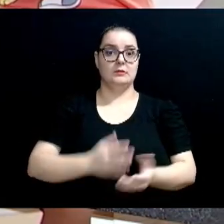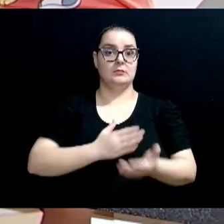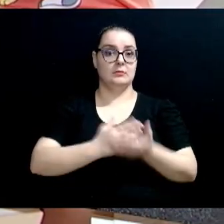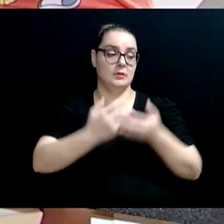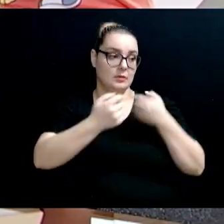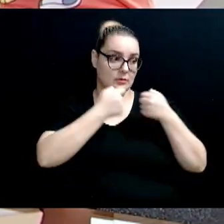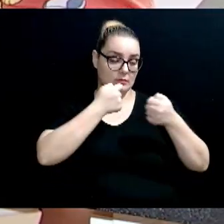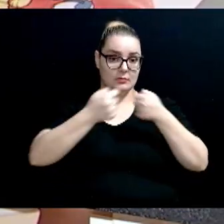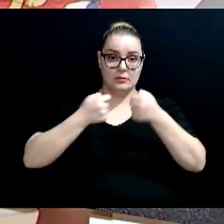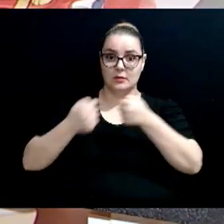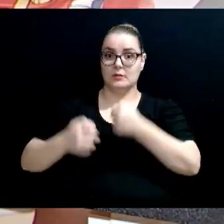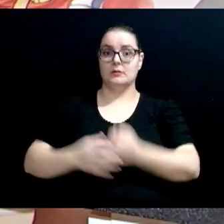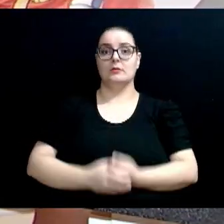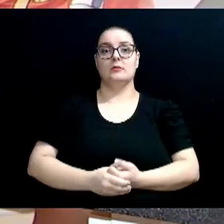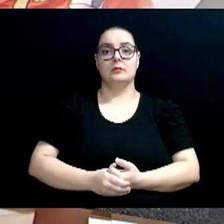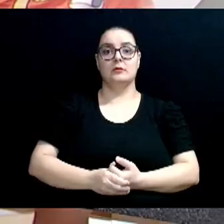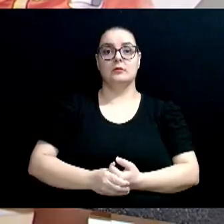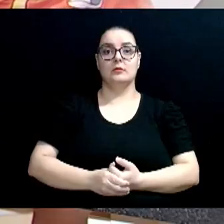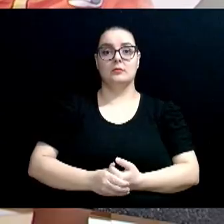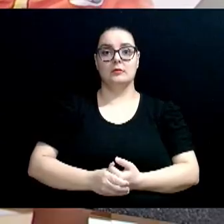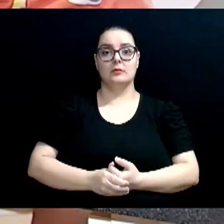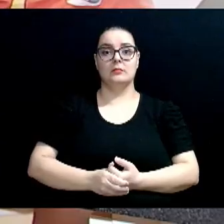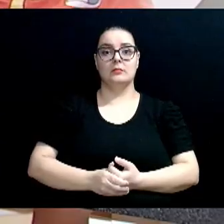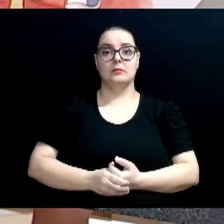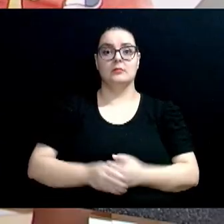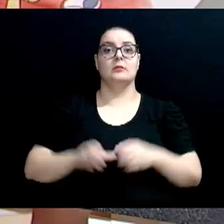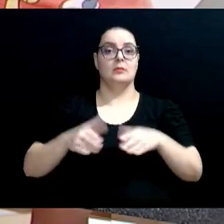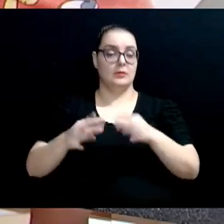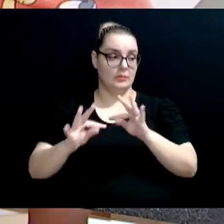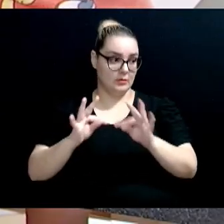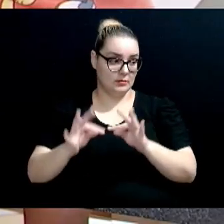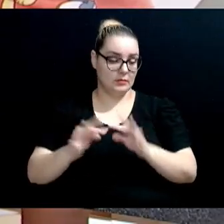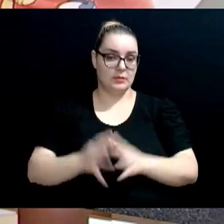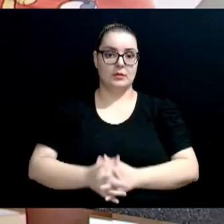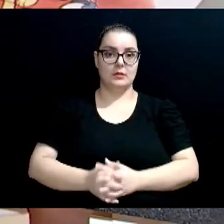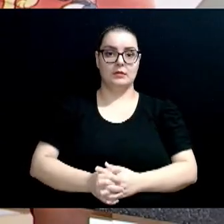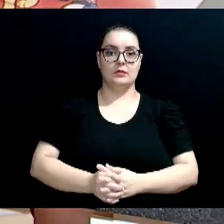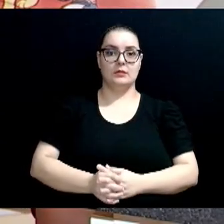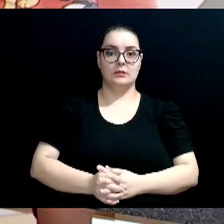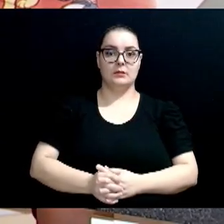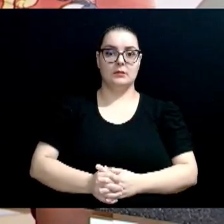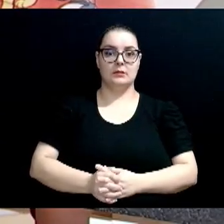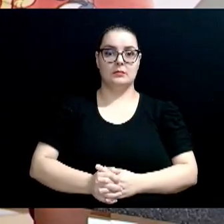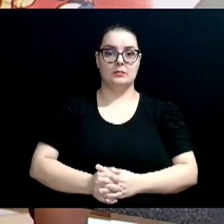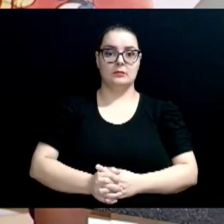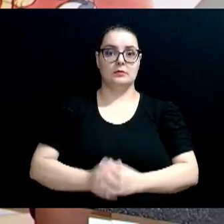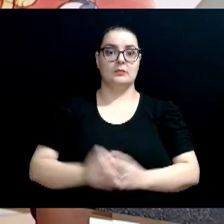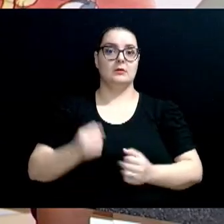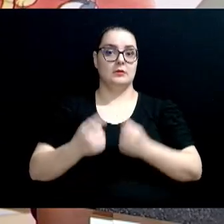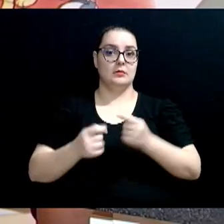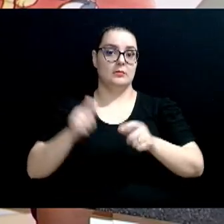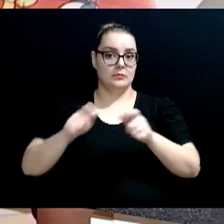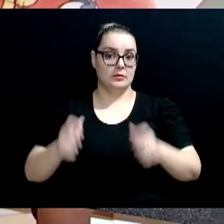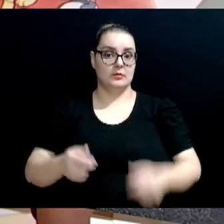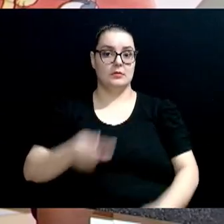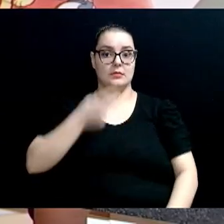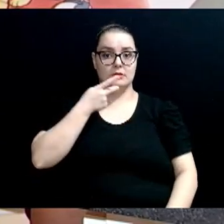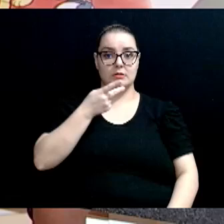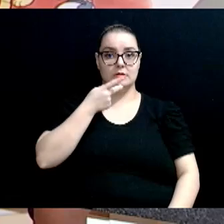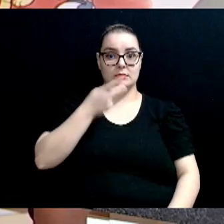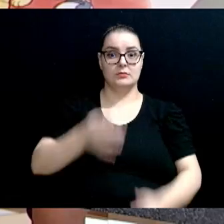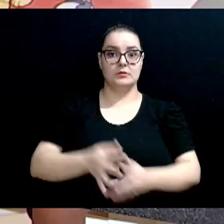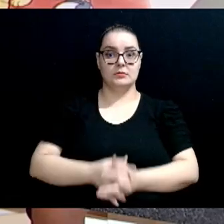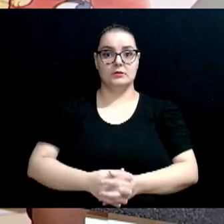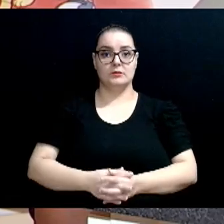entrevistas, né, com a equipe técnica. Algumas pessoas dizem assim que é